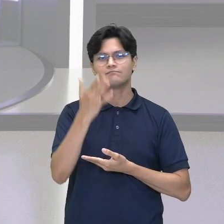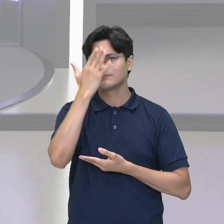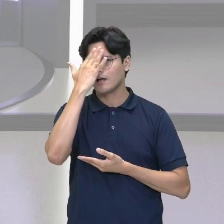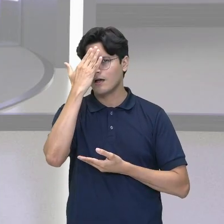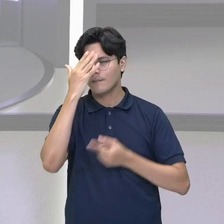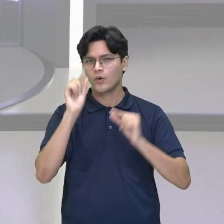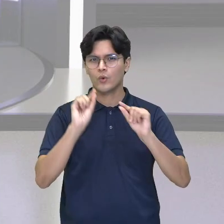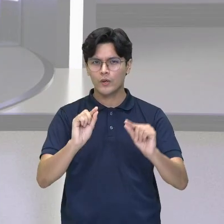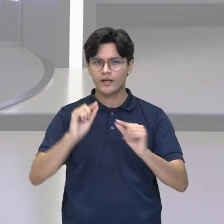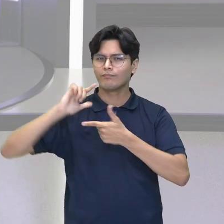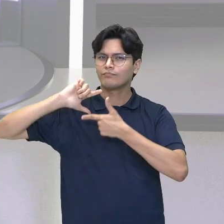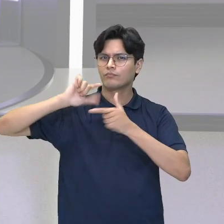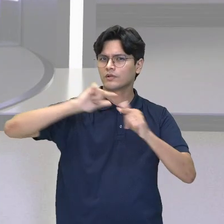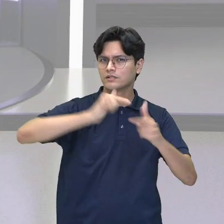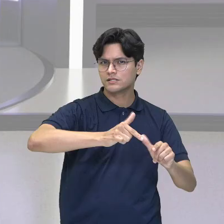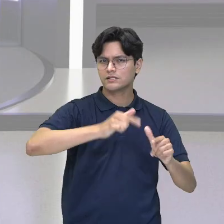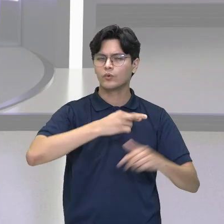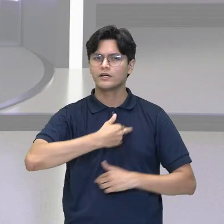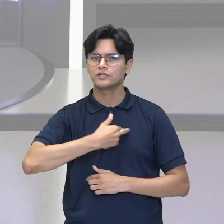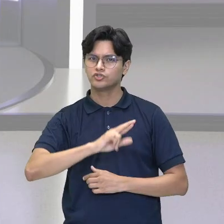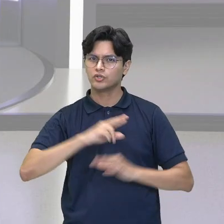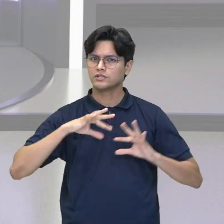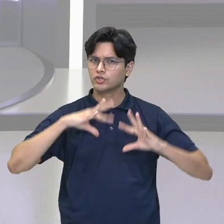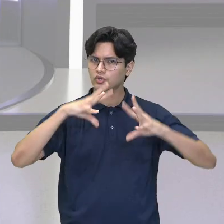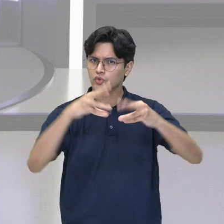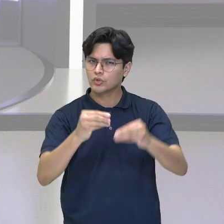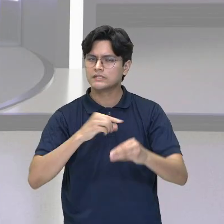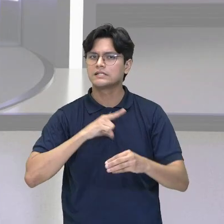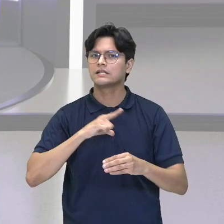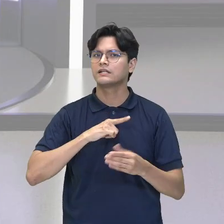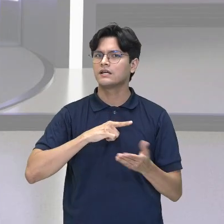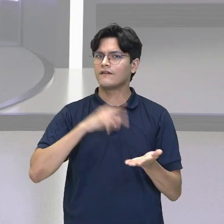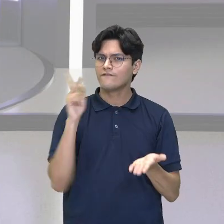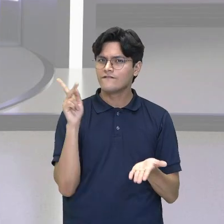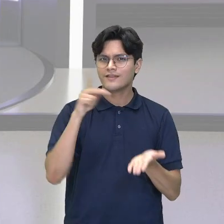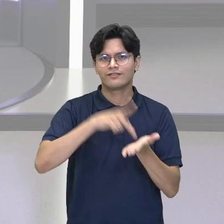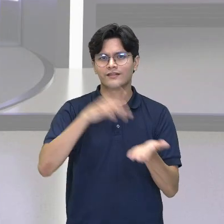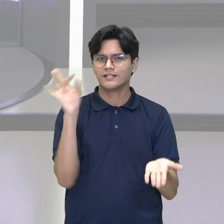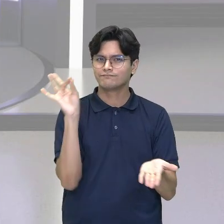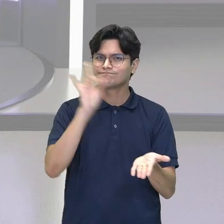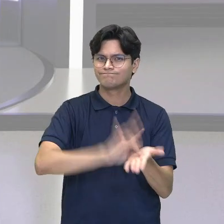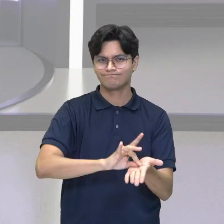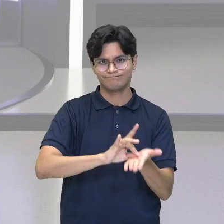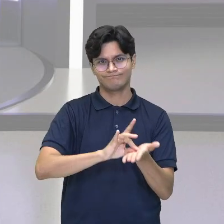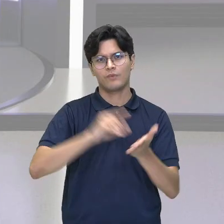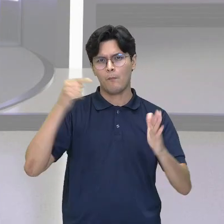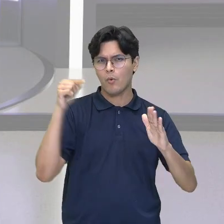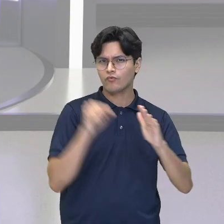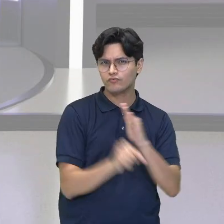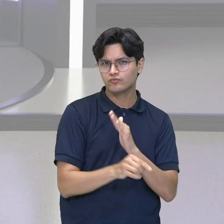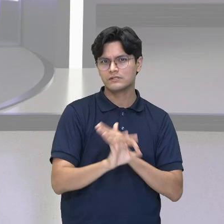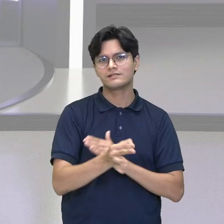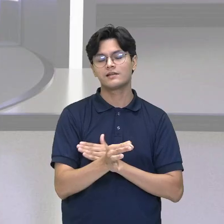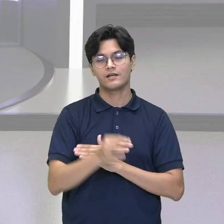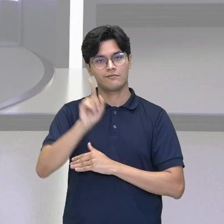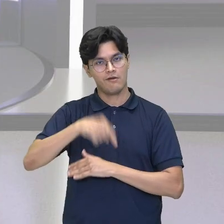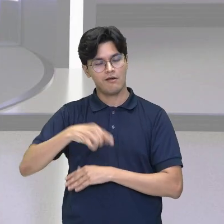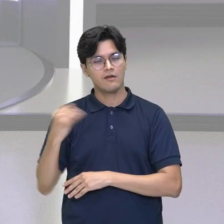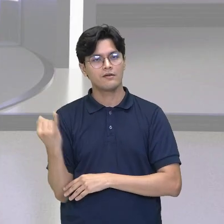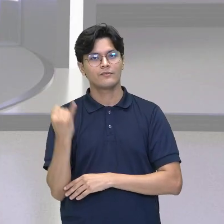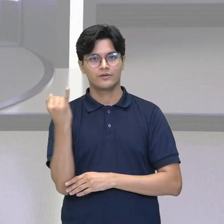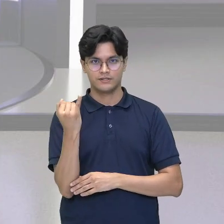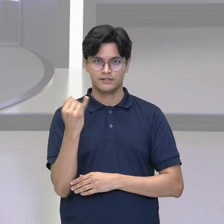religiosa carrega verdades profundas. Isso é uma coisa muito importante.